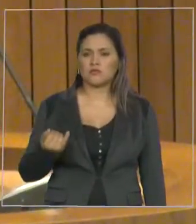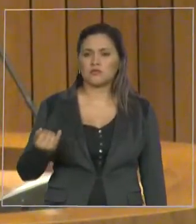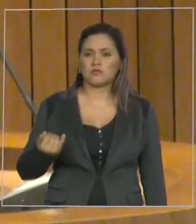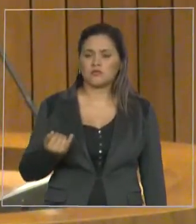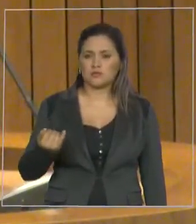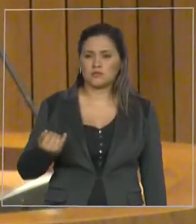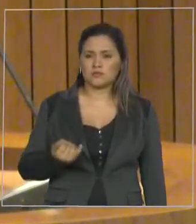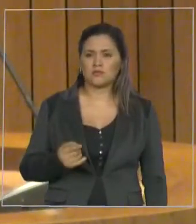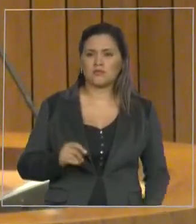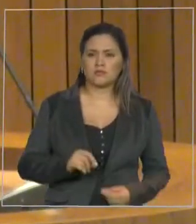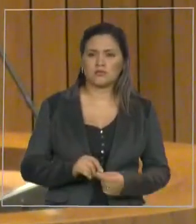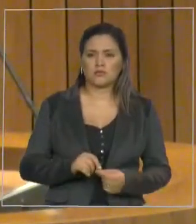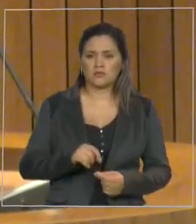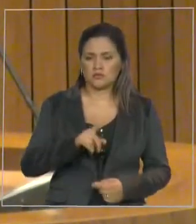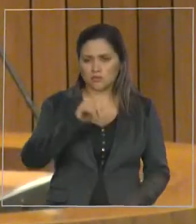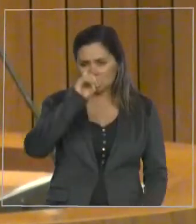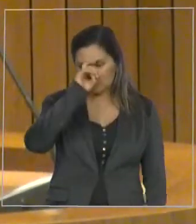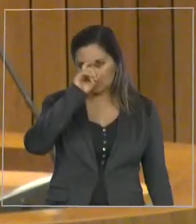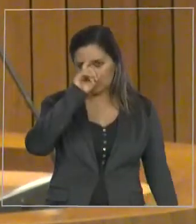hospital